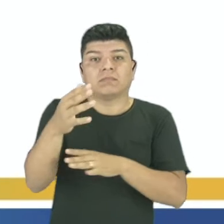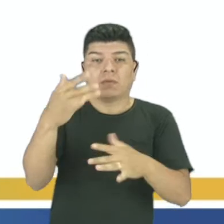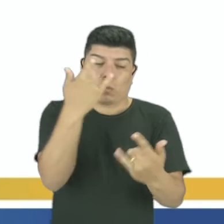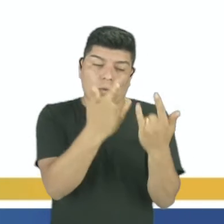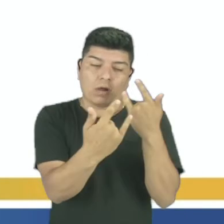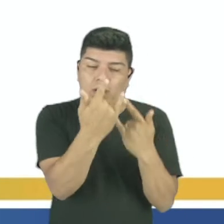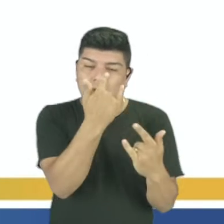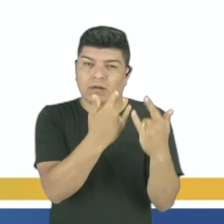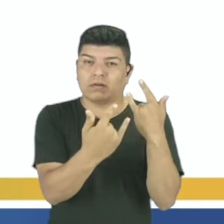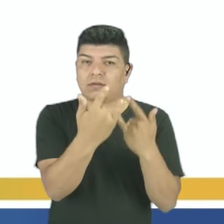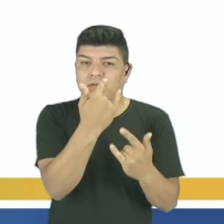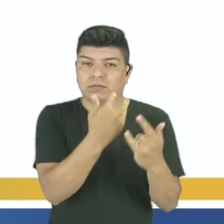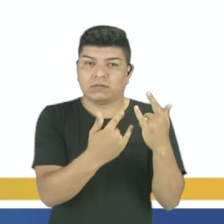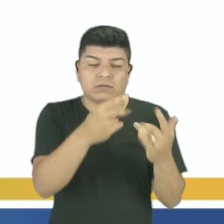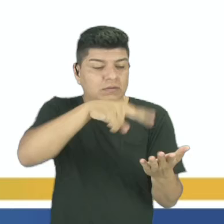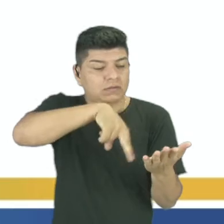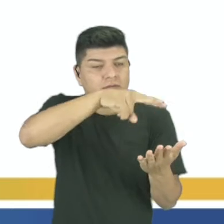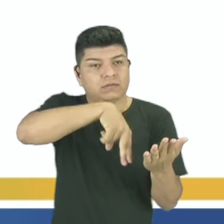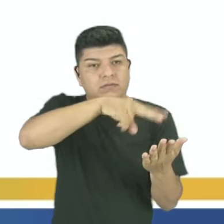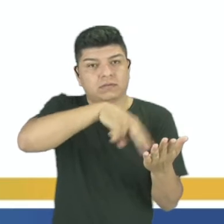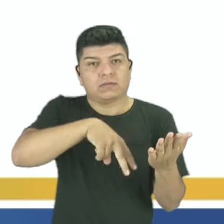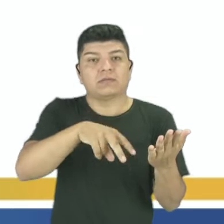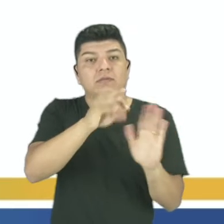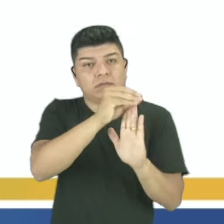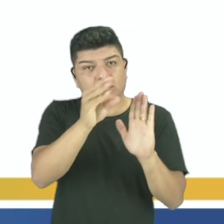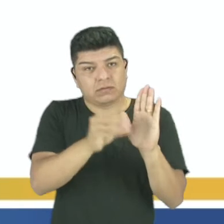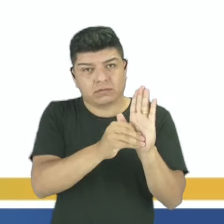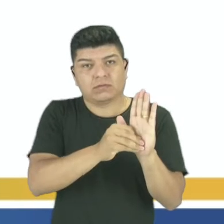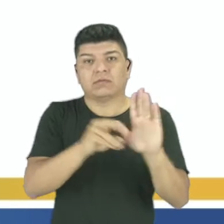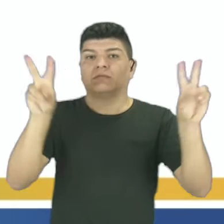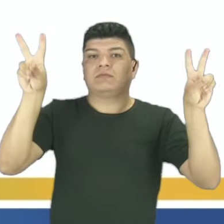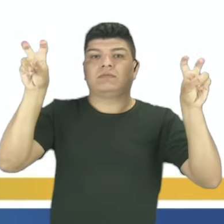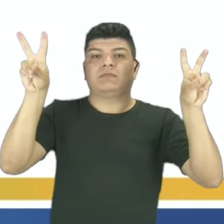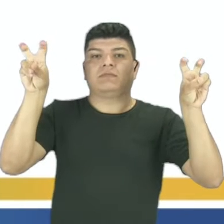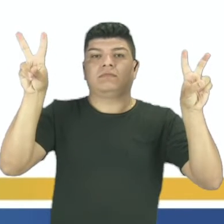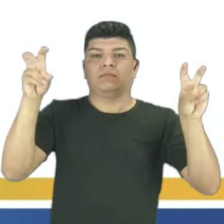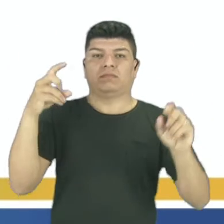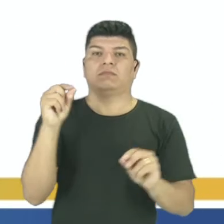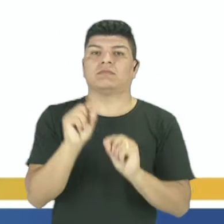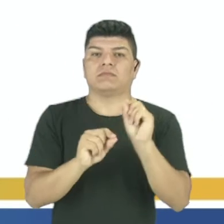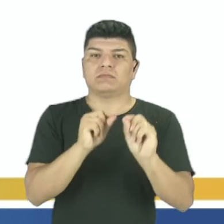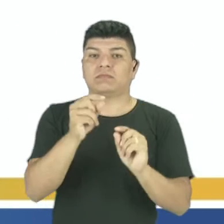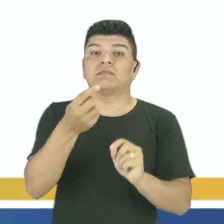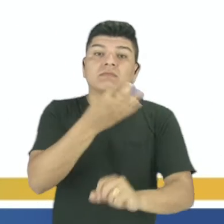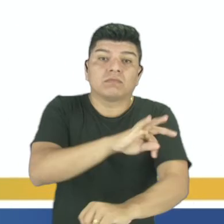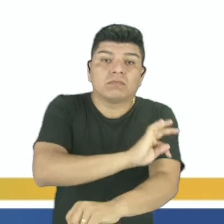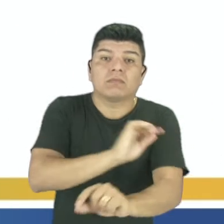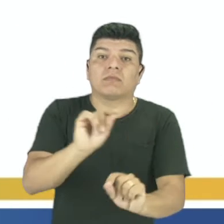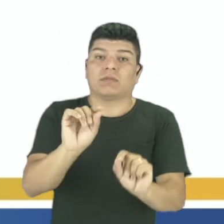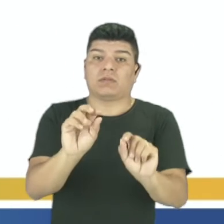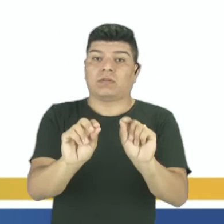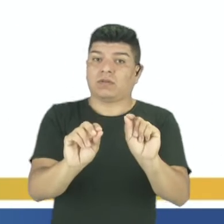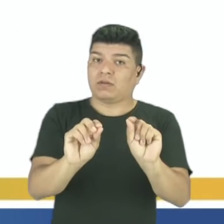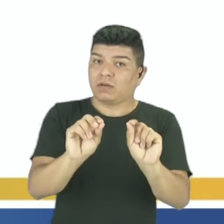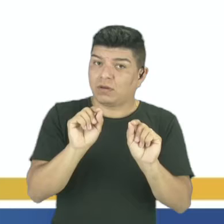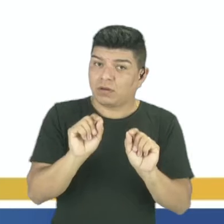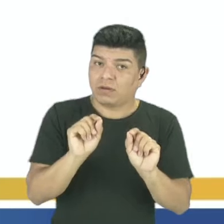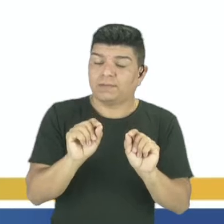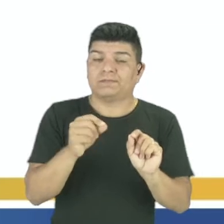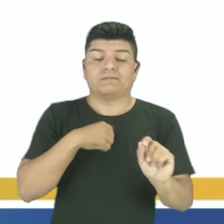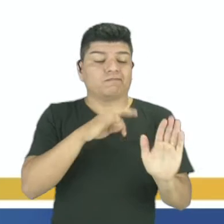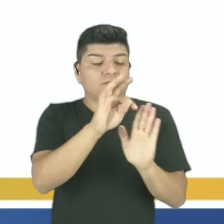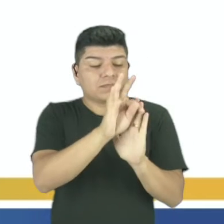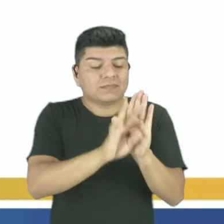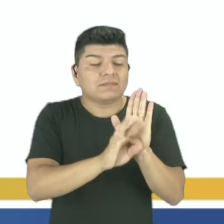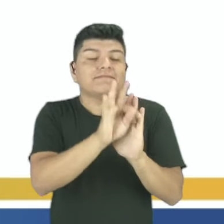o interesse pela leitura do conteúdo logo no título. Não abuse dessa técnica, ou seja, o texto